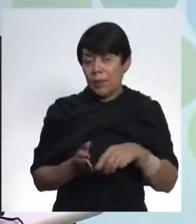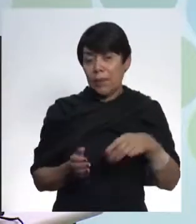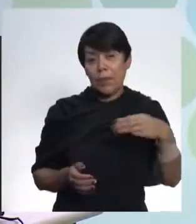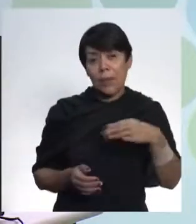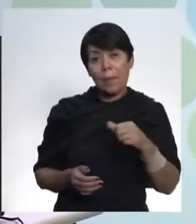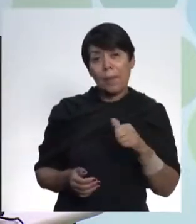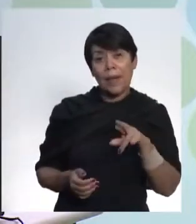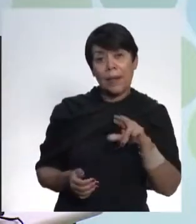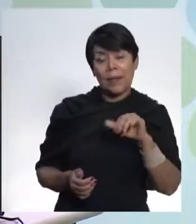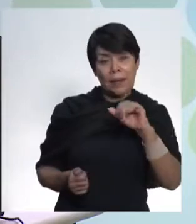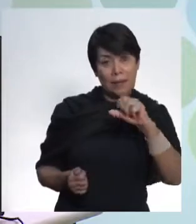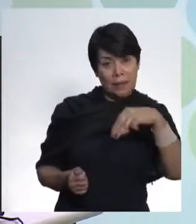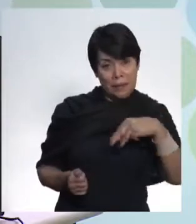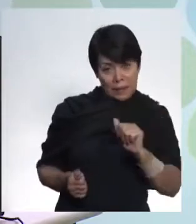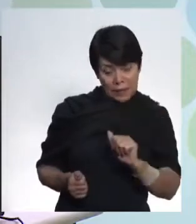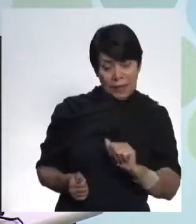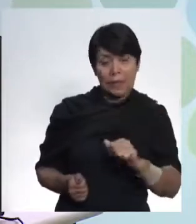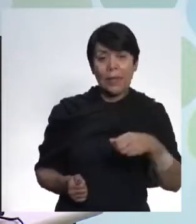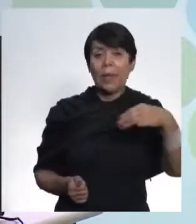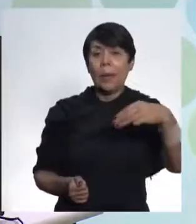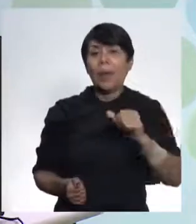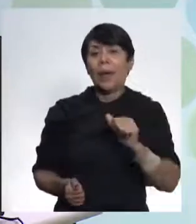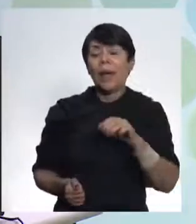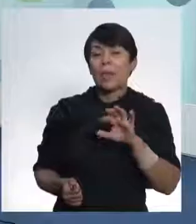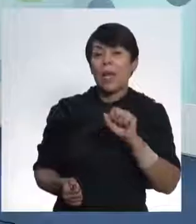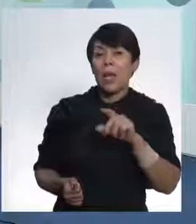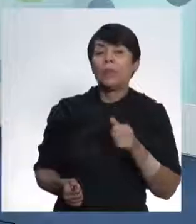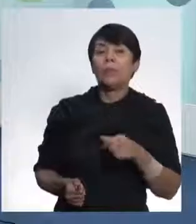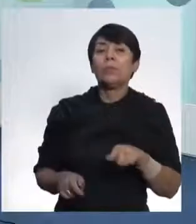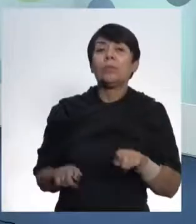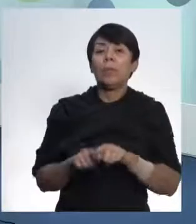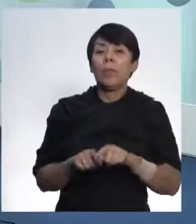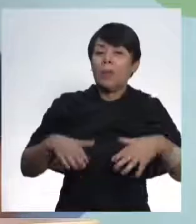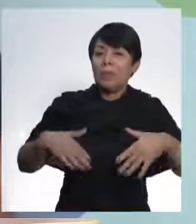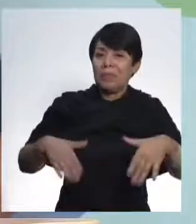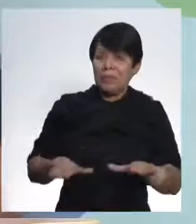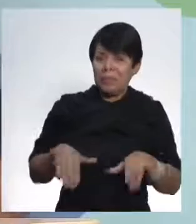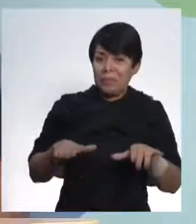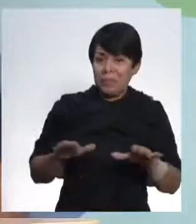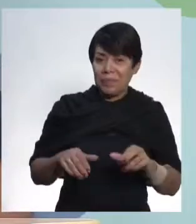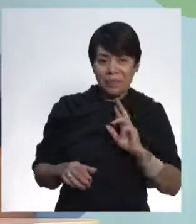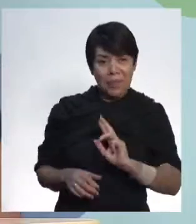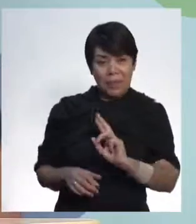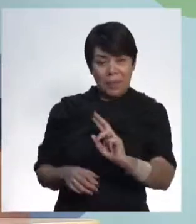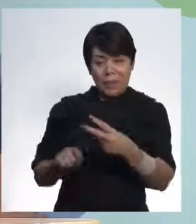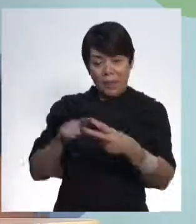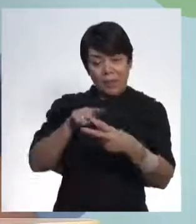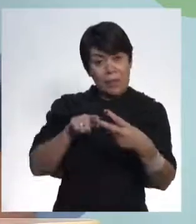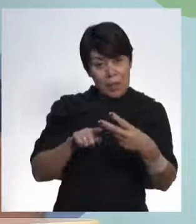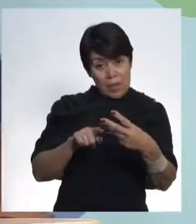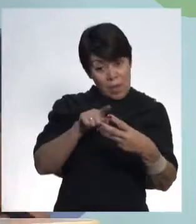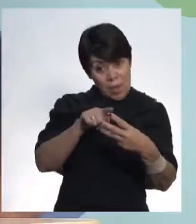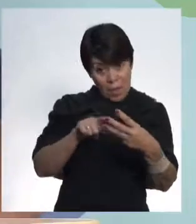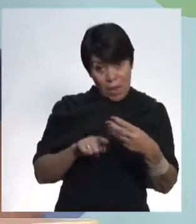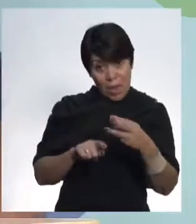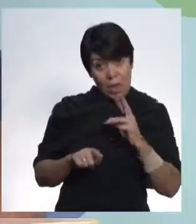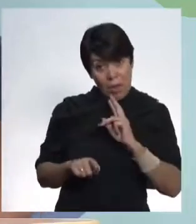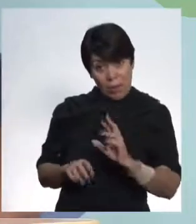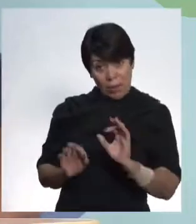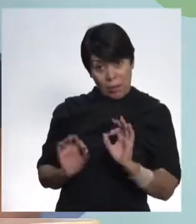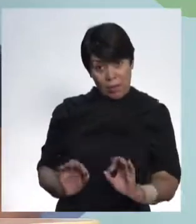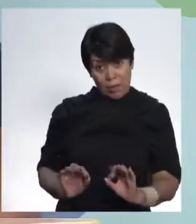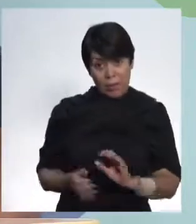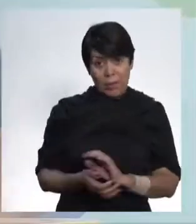do Matheus, com o Pantanal. Pantanal, parabéns, são as 3 respostas corretas. Né, vamos